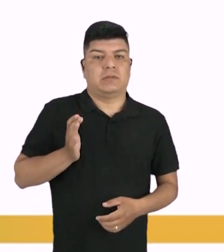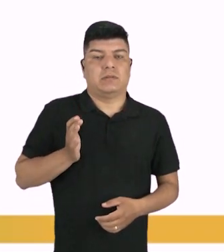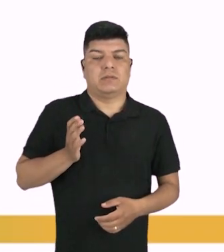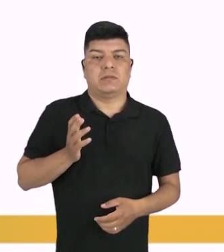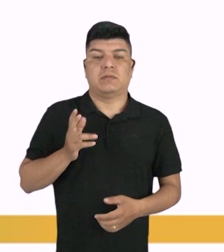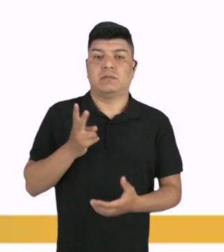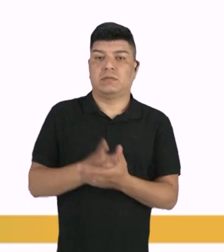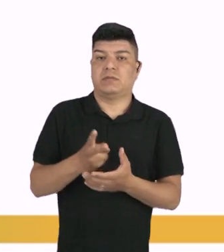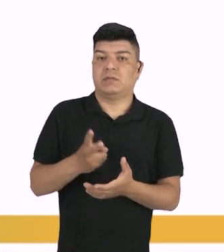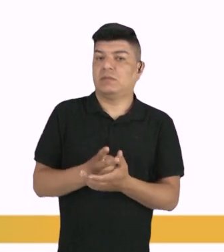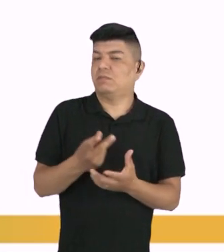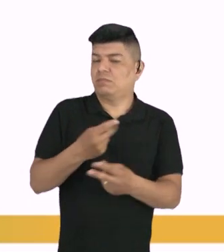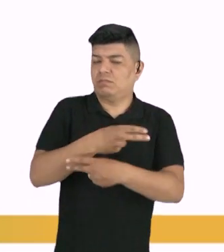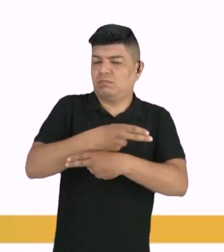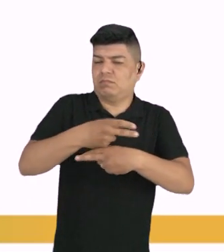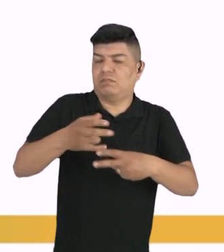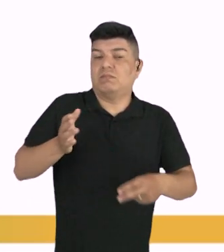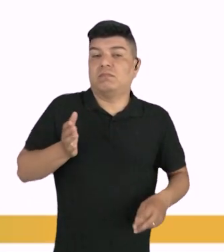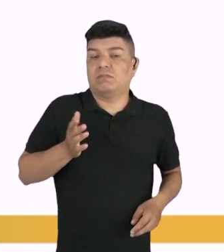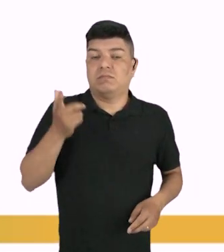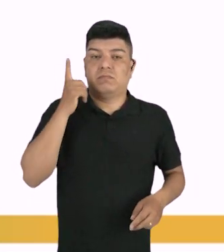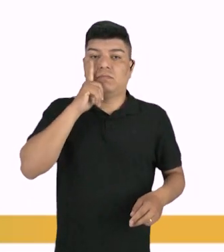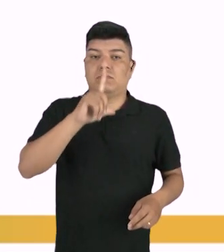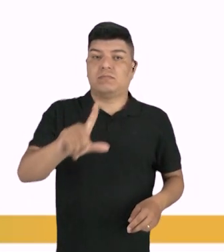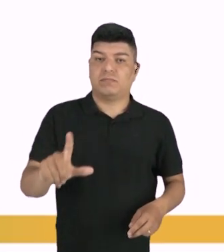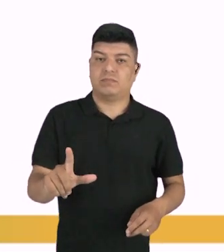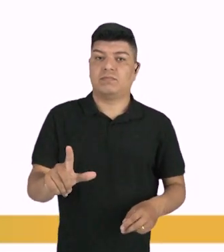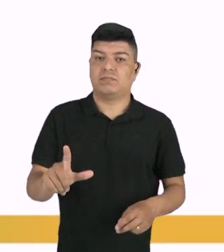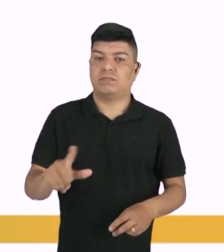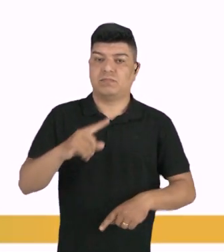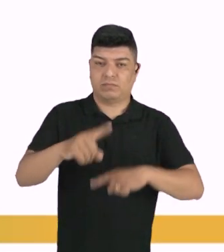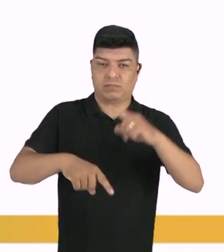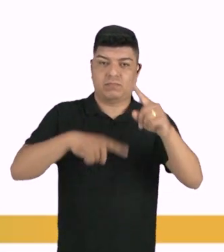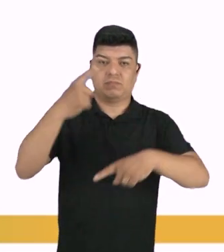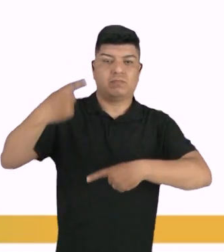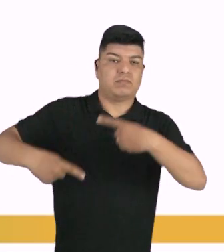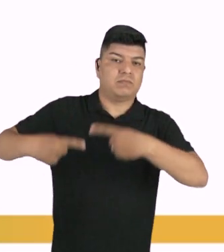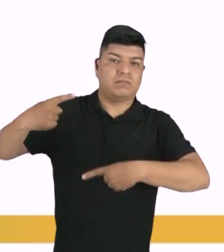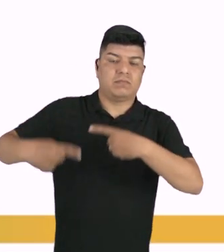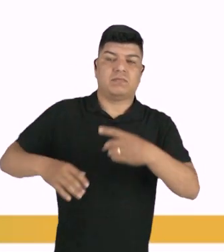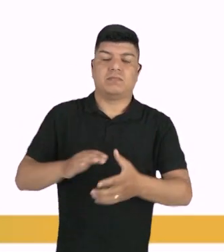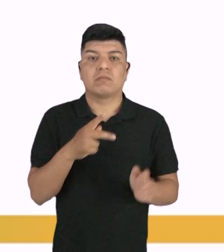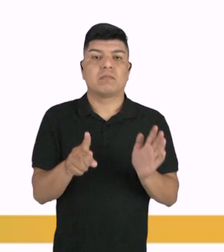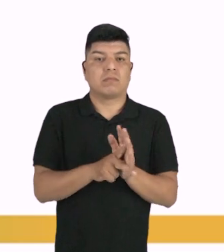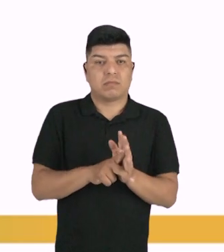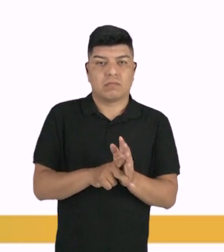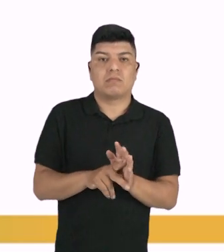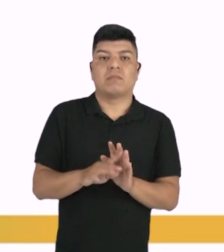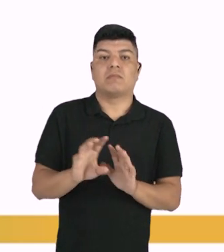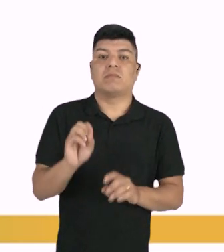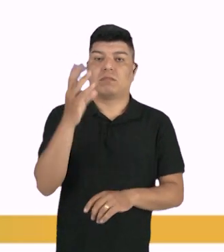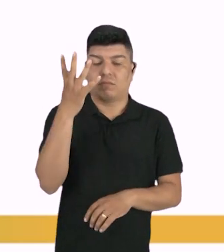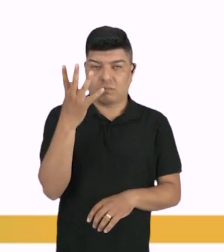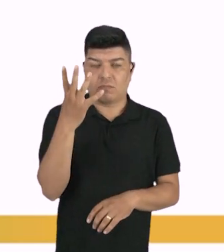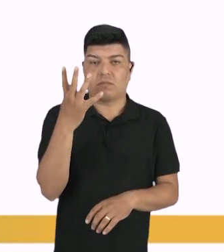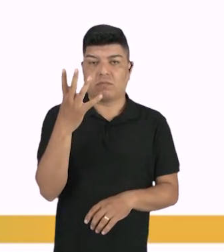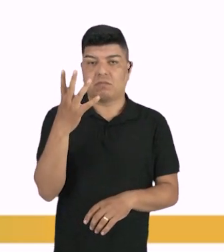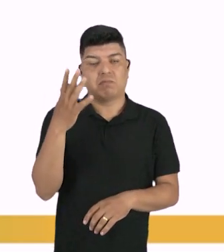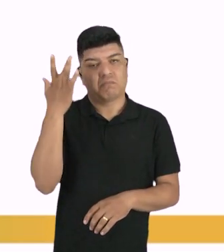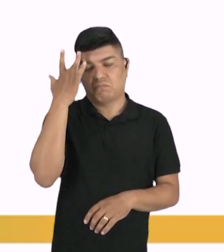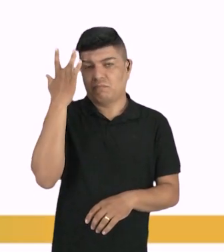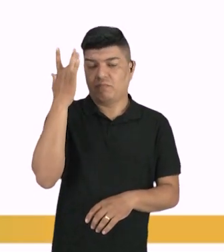se pode dizer, de uma maneira geral, que são ingratos, volúveis, simuladores,